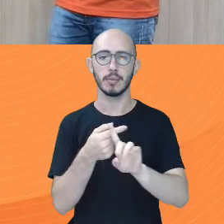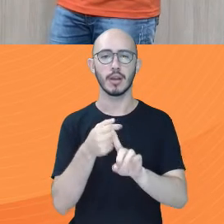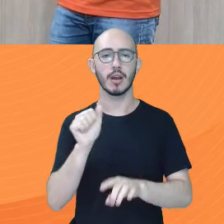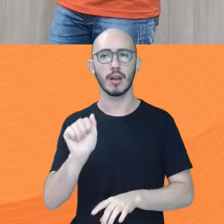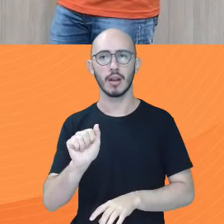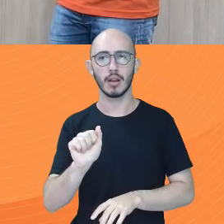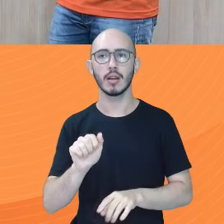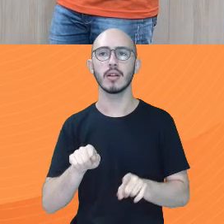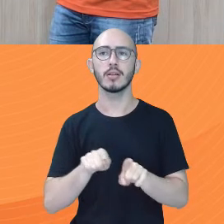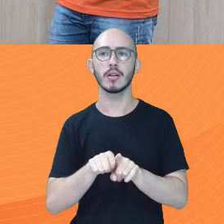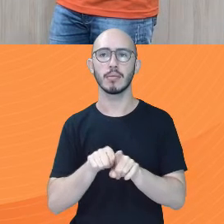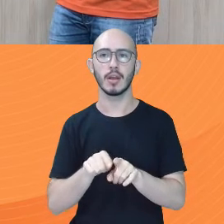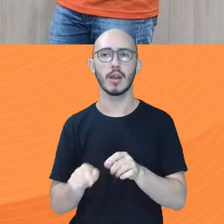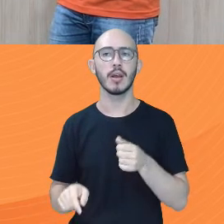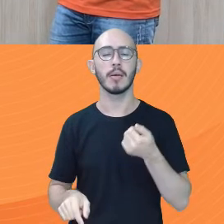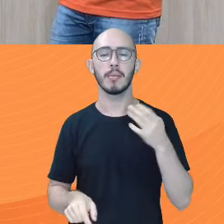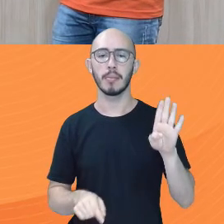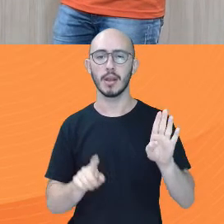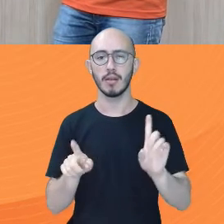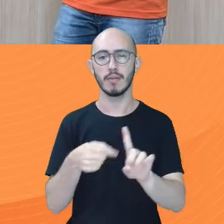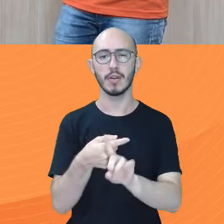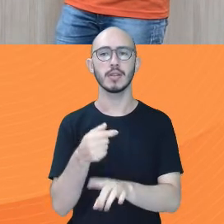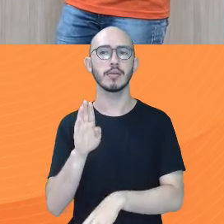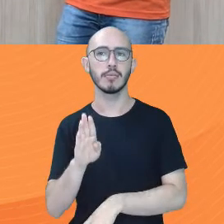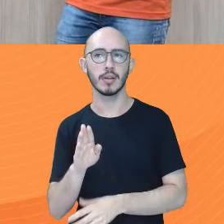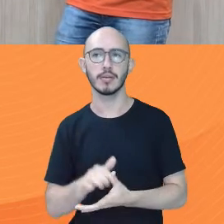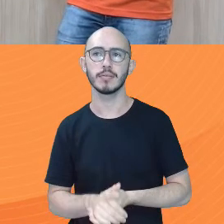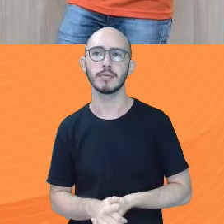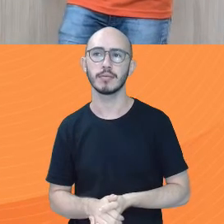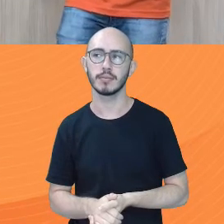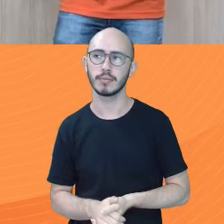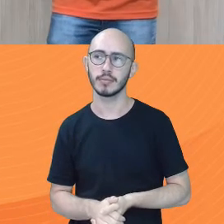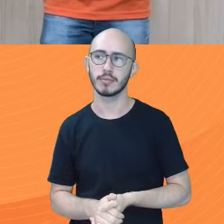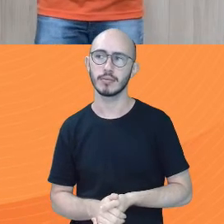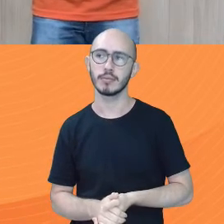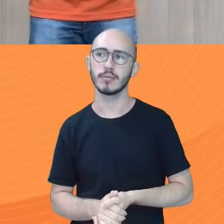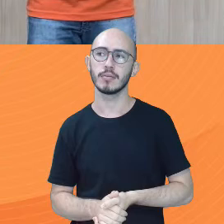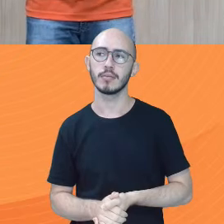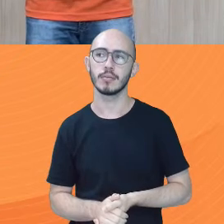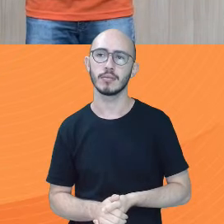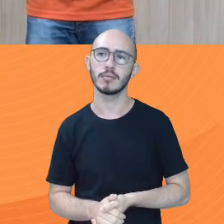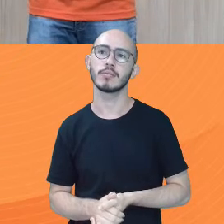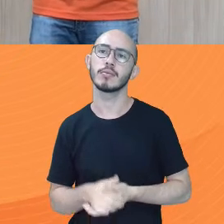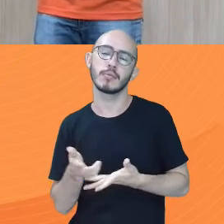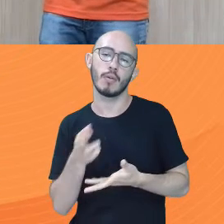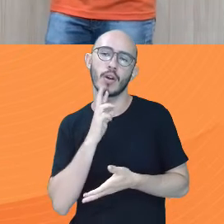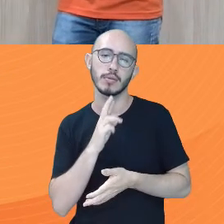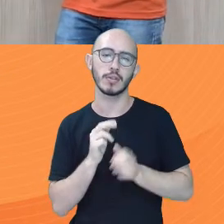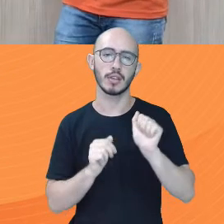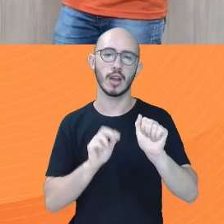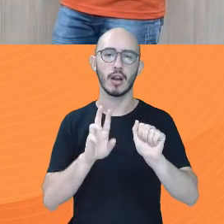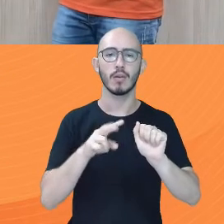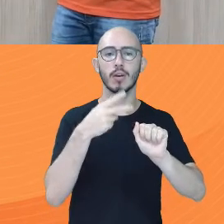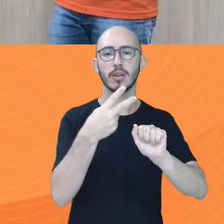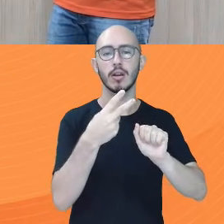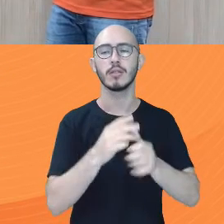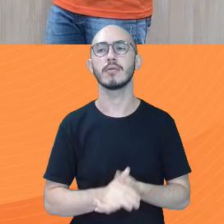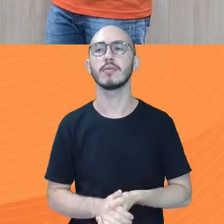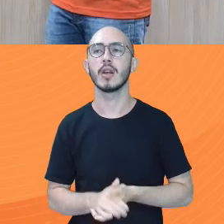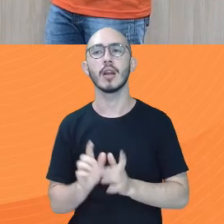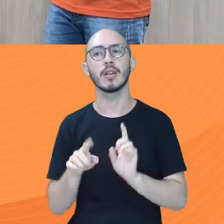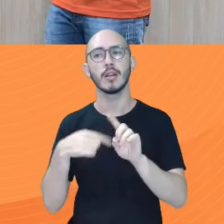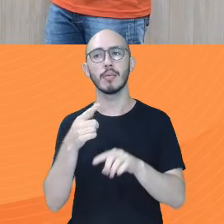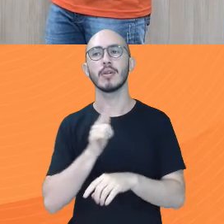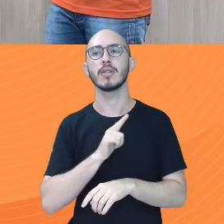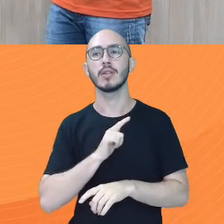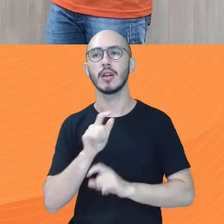vou multiplicar o B pelo B. Então, ó, A vezes A é igual a A ao quadrado, tá? Depois eu